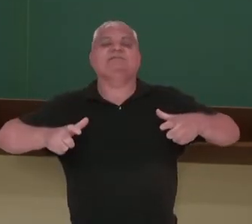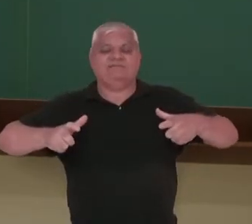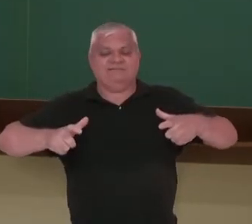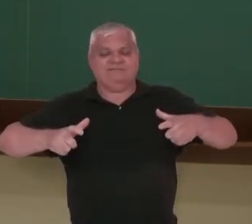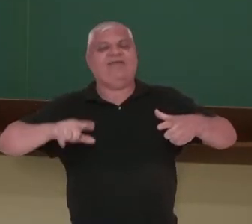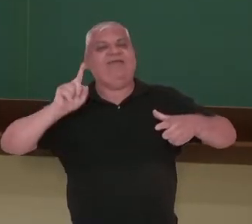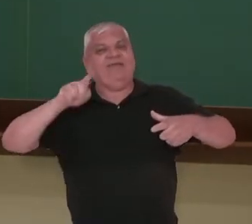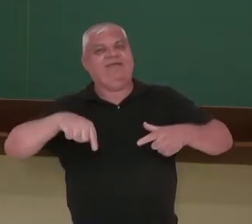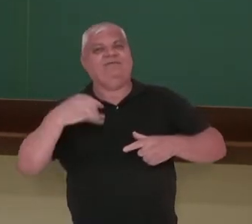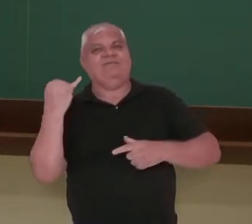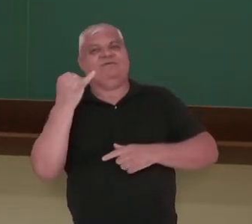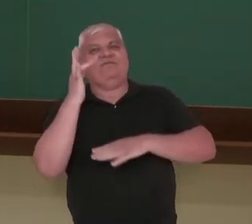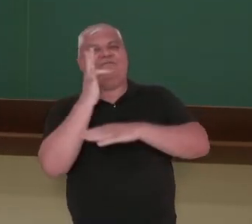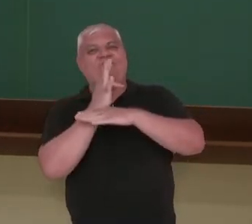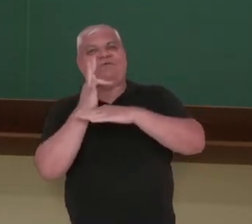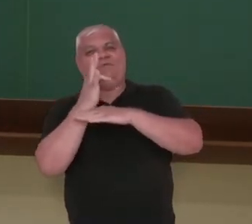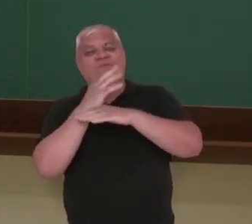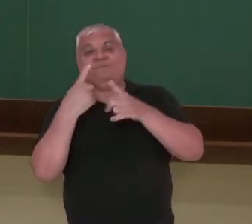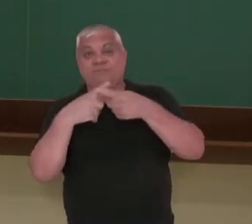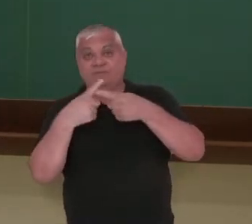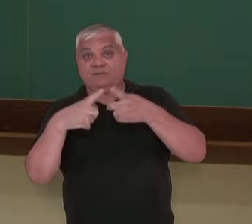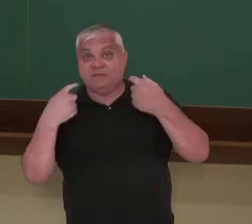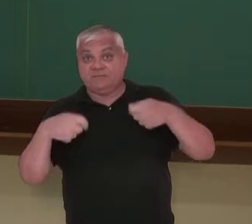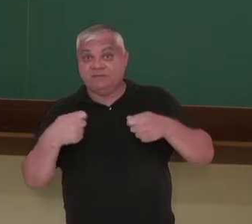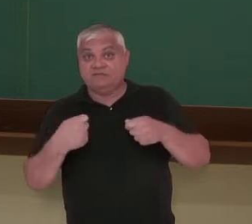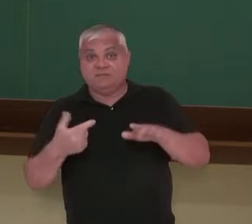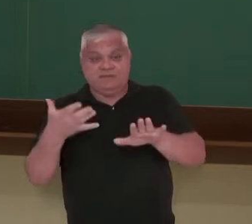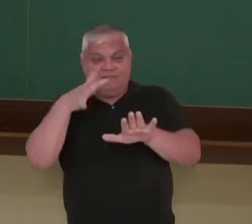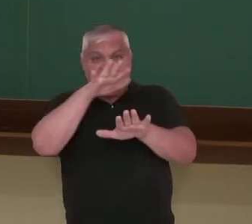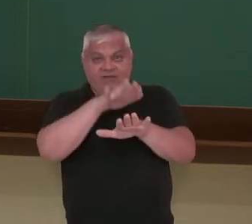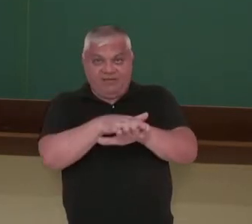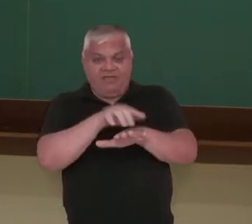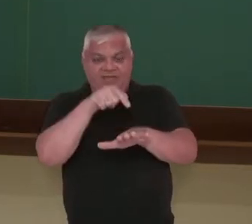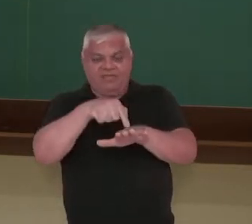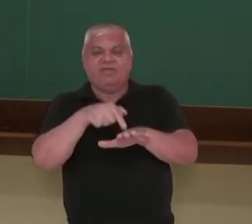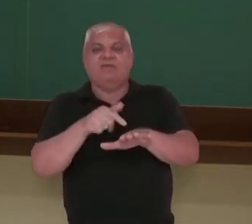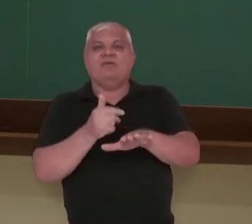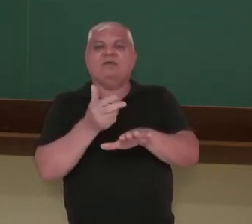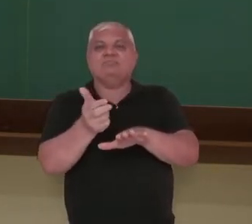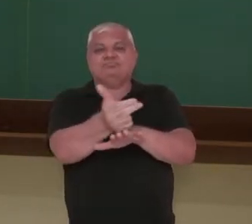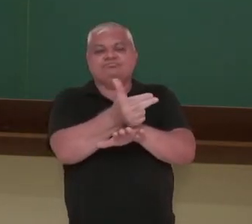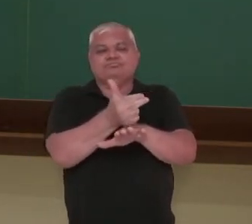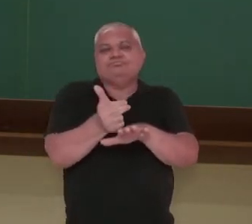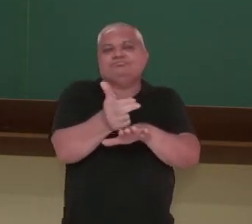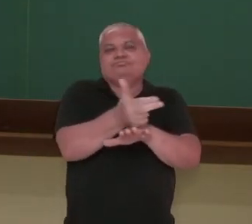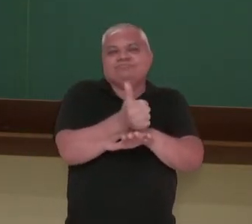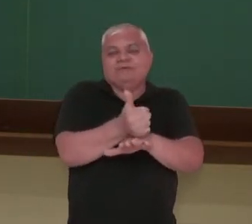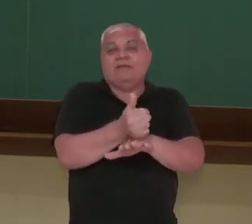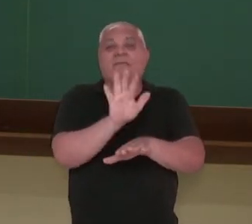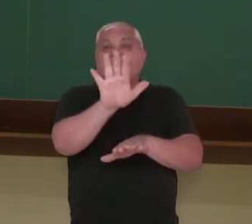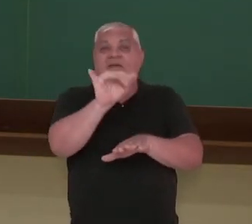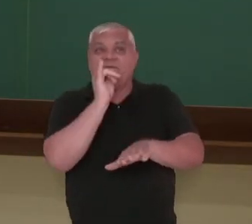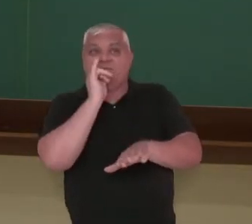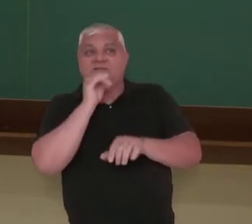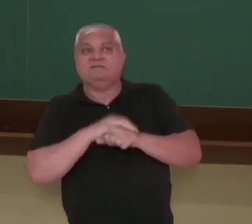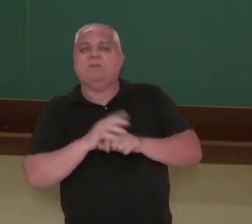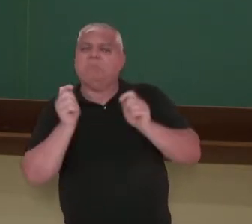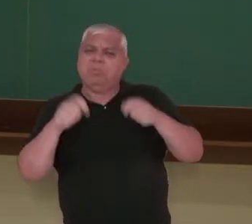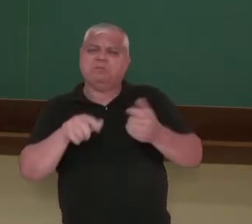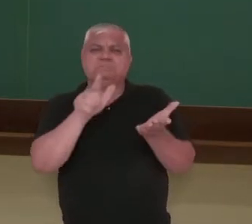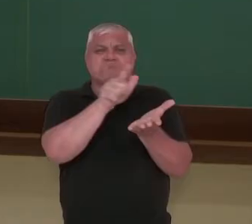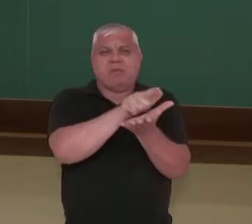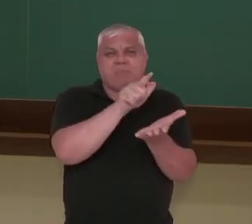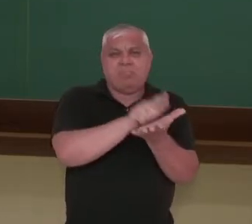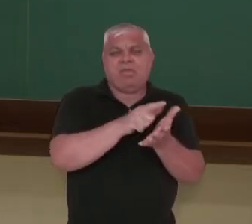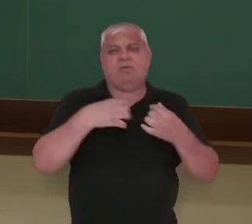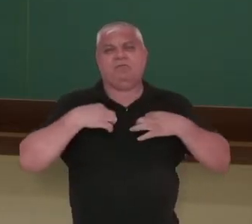E esse elemento formal ele é necessário porque sobre a superfície que você faz a obra de arte, no caso o desenho bidimensional. Então a superfície pode ser papel, pode ser